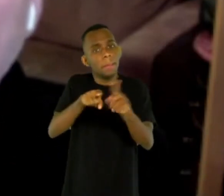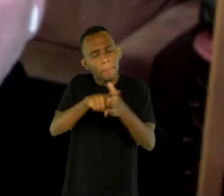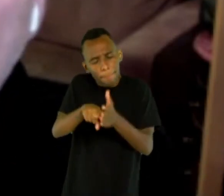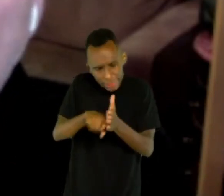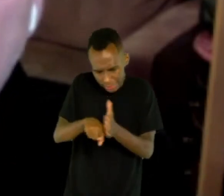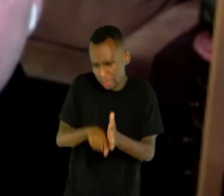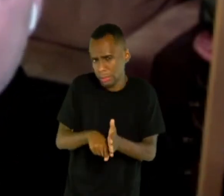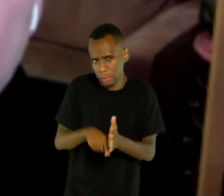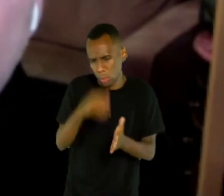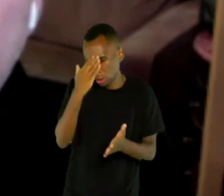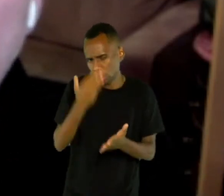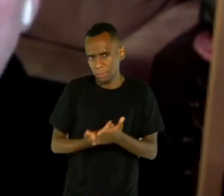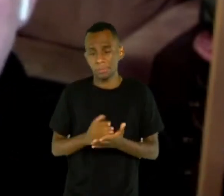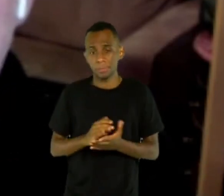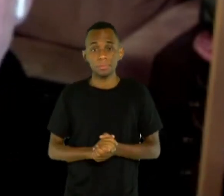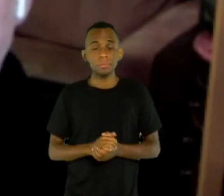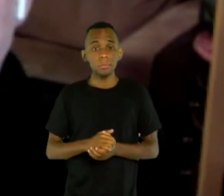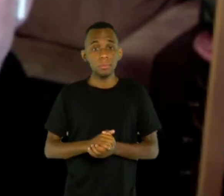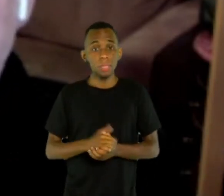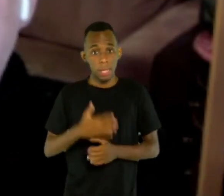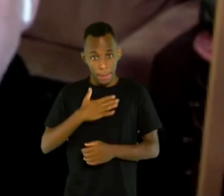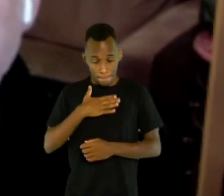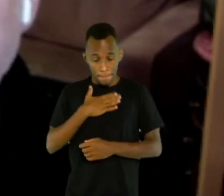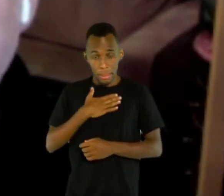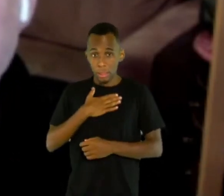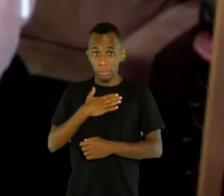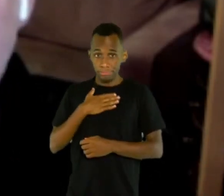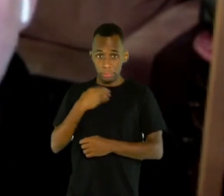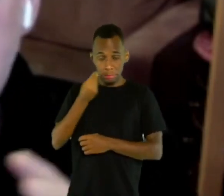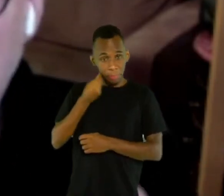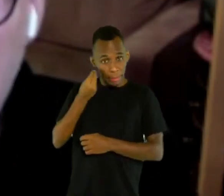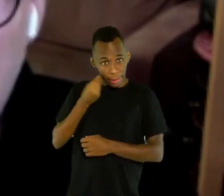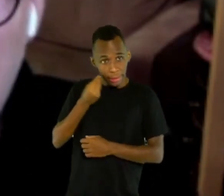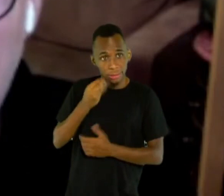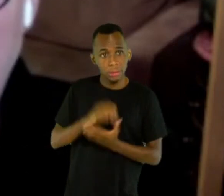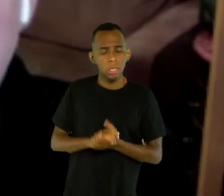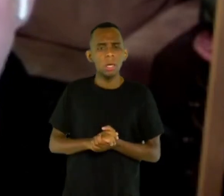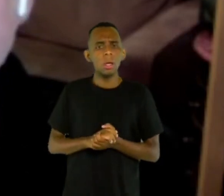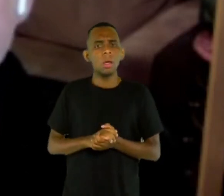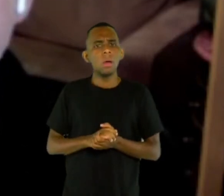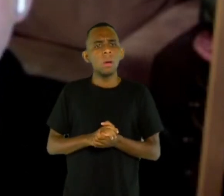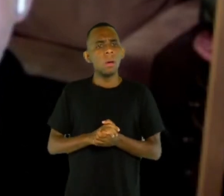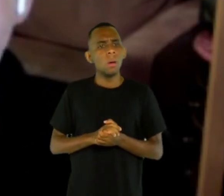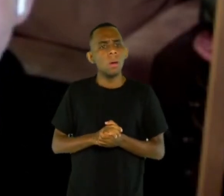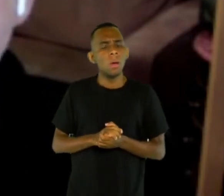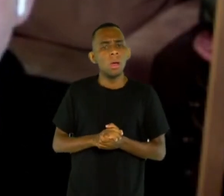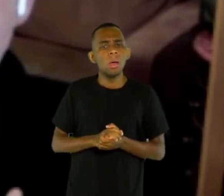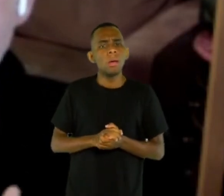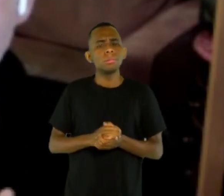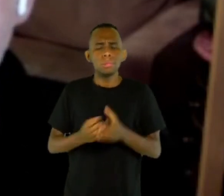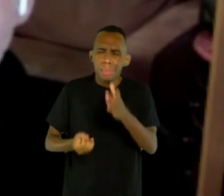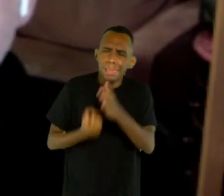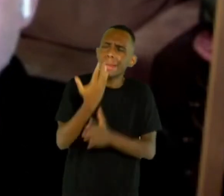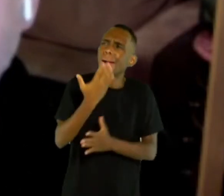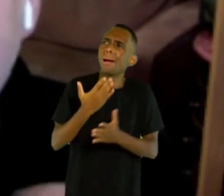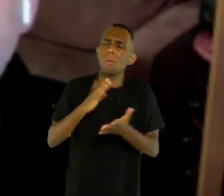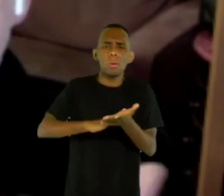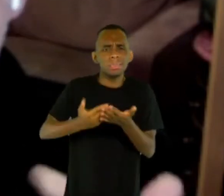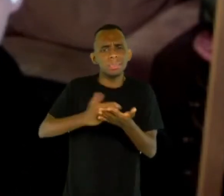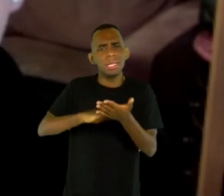né? No meu caso, eu precisava... a construção do intérprete de borboletas me